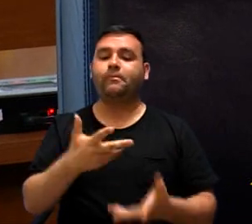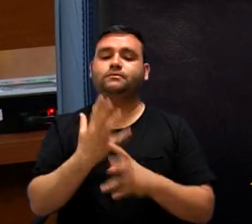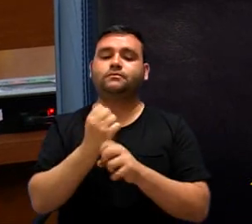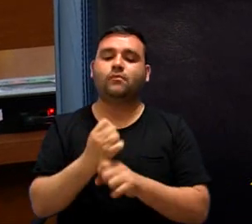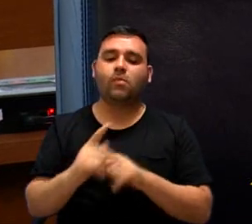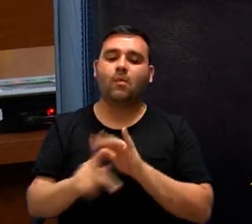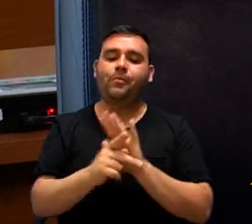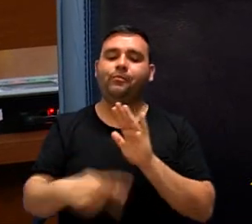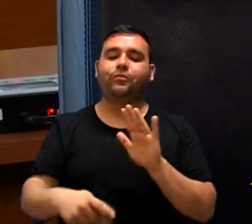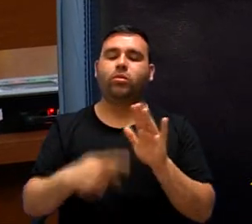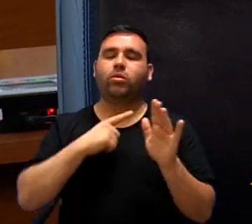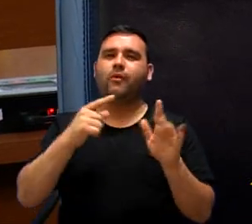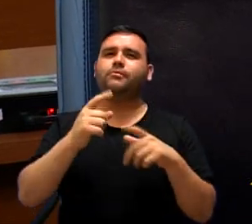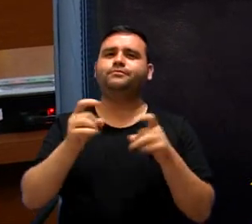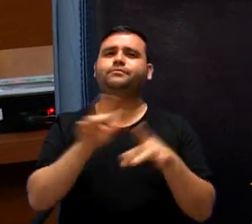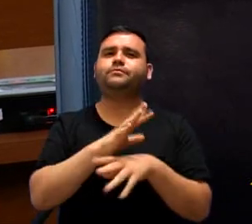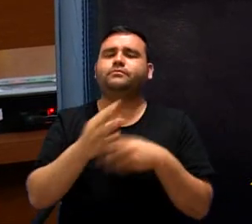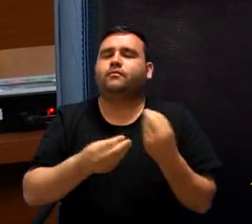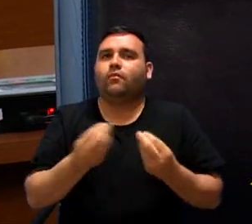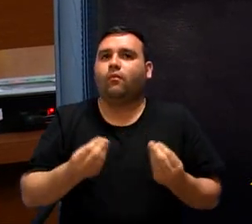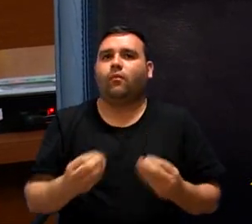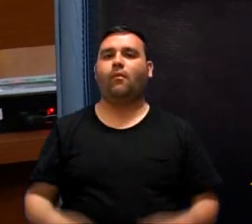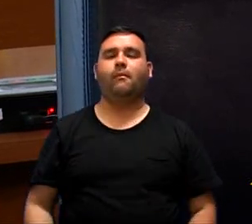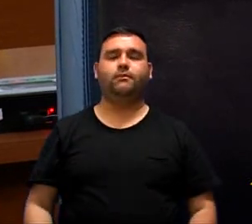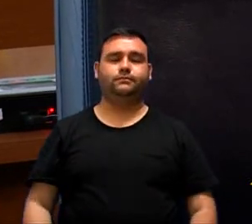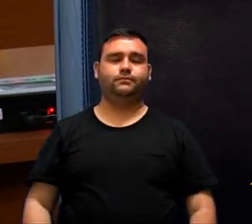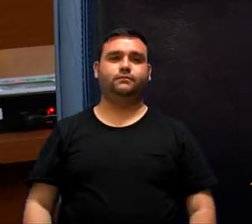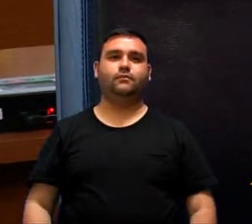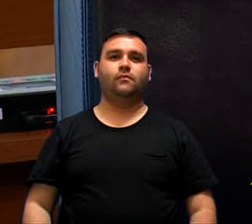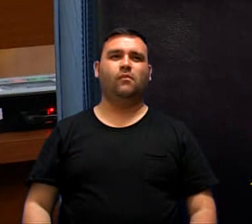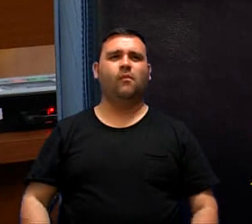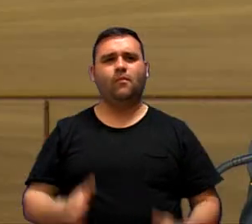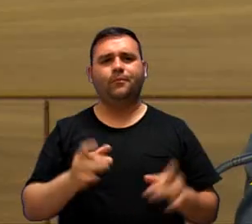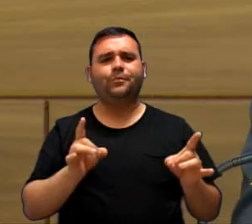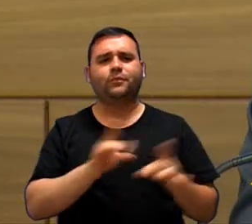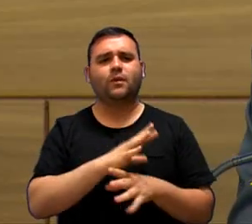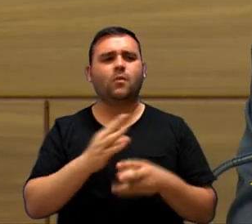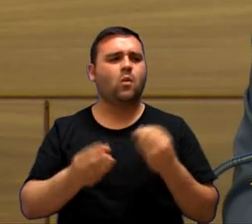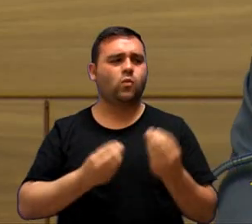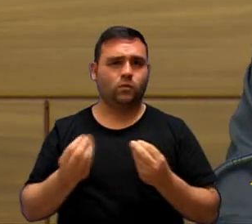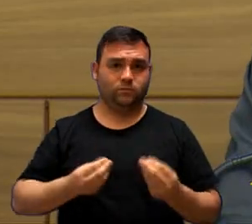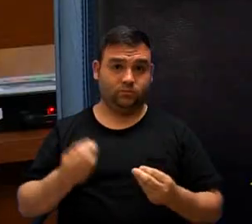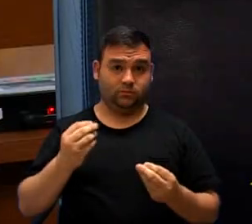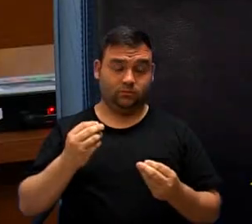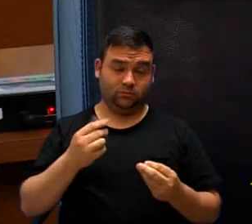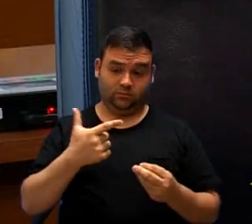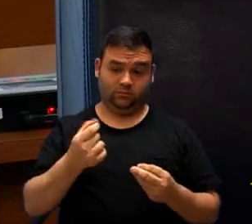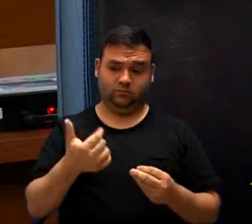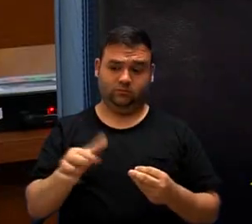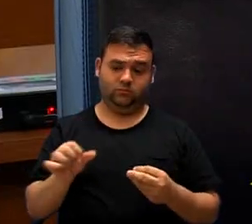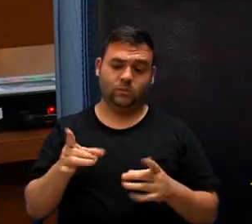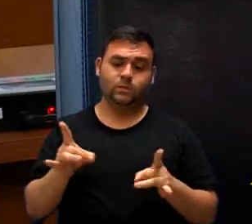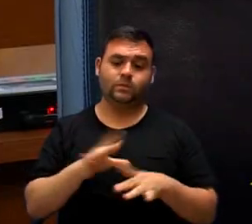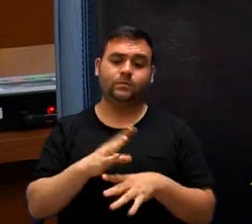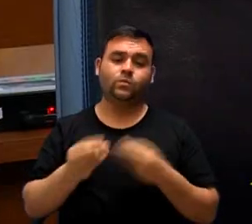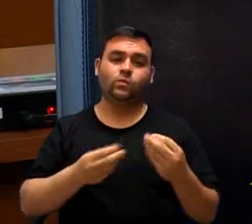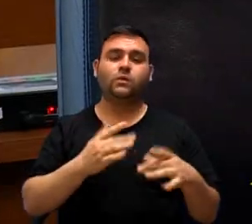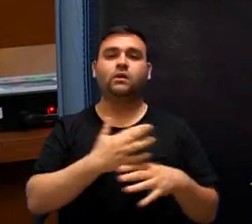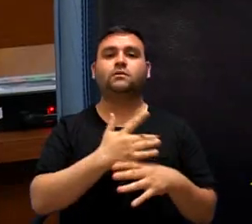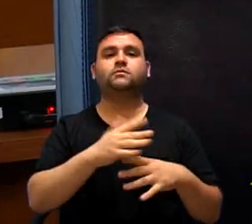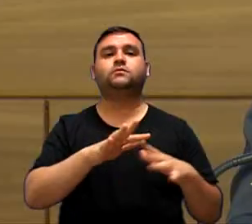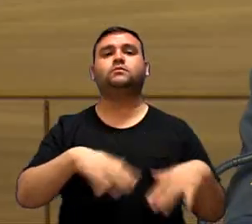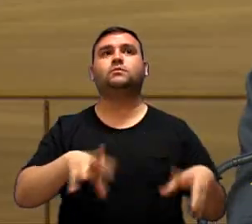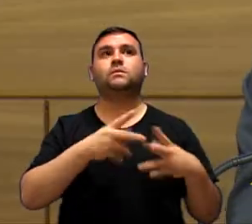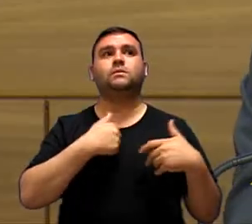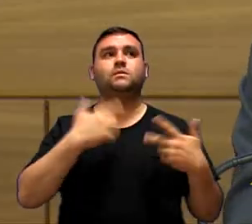para a cidade, como que ele vai terminar? Como vai terminar o orçamento? Isso, o orçamento de 2019 para a cidade.